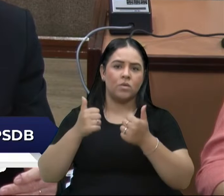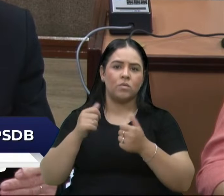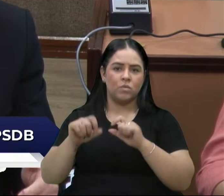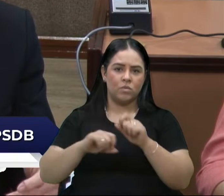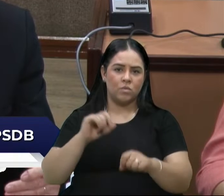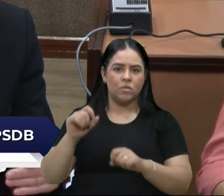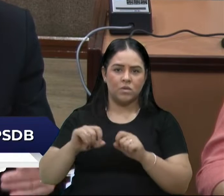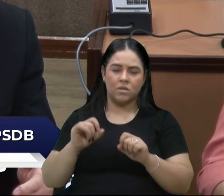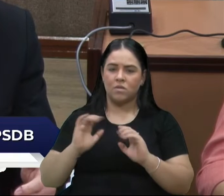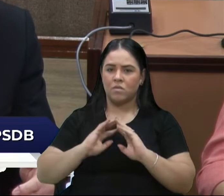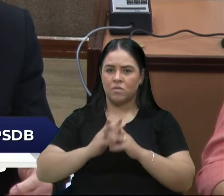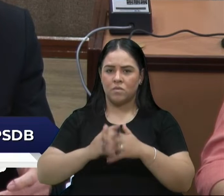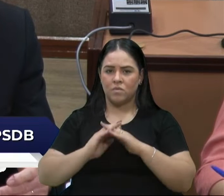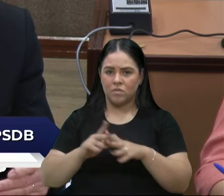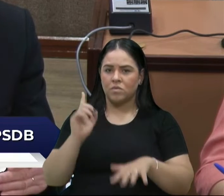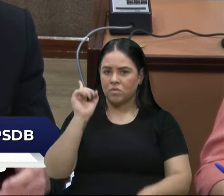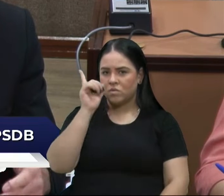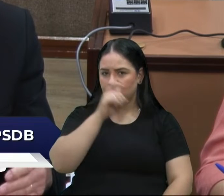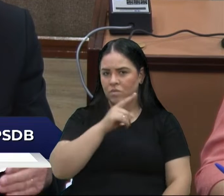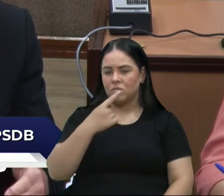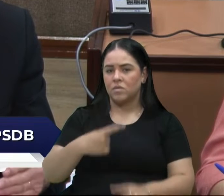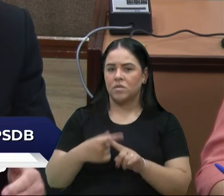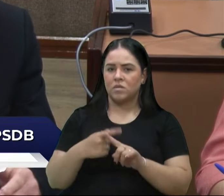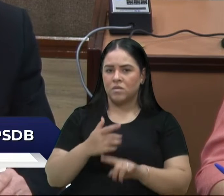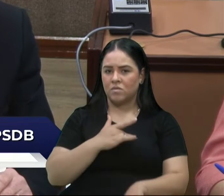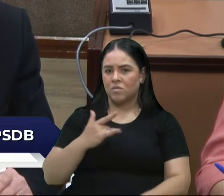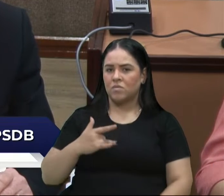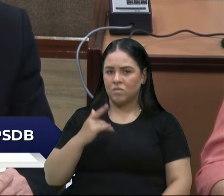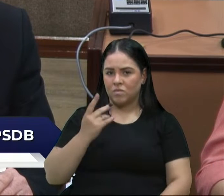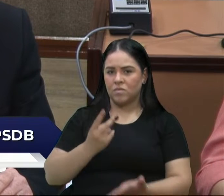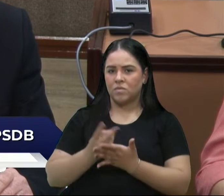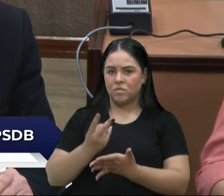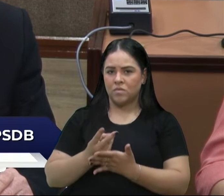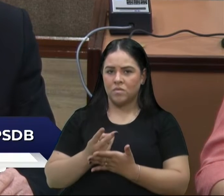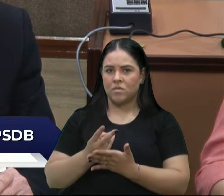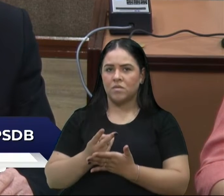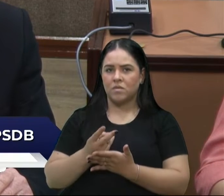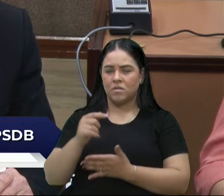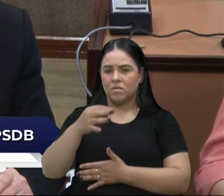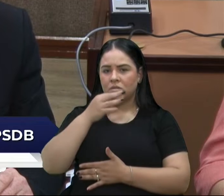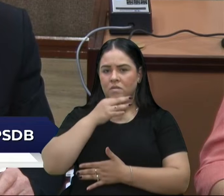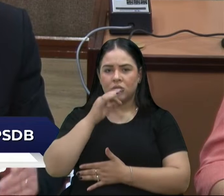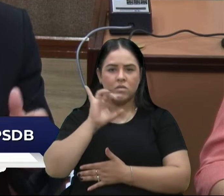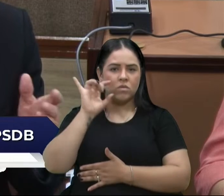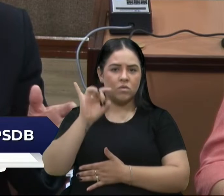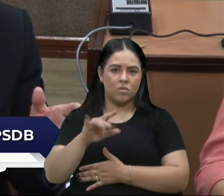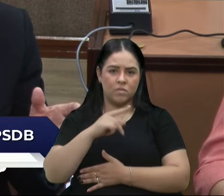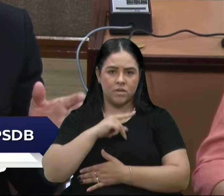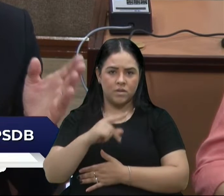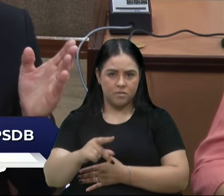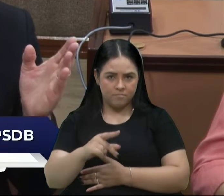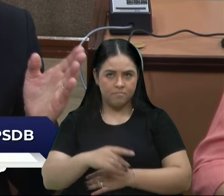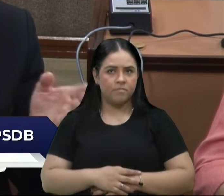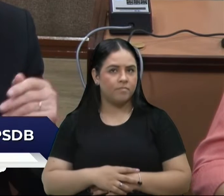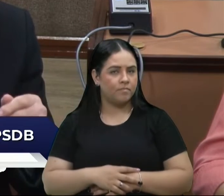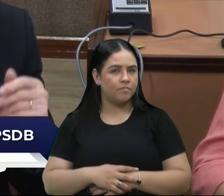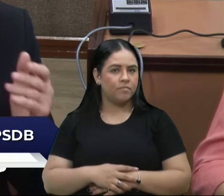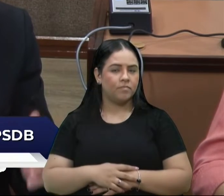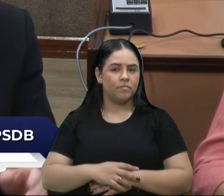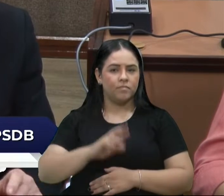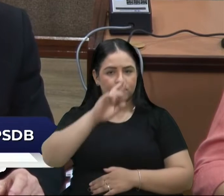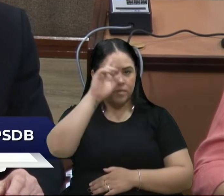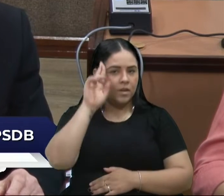situação caótica e difícil, porque a saúde continua passando em Caxias do Sul. Então, era isso, presidente.